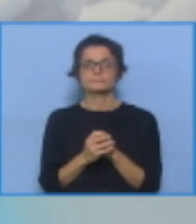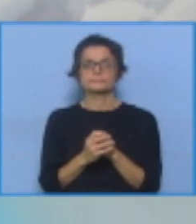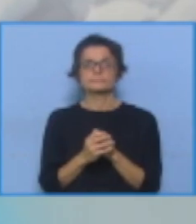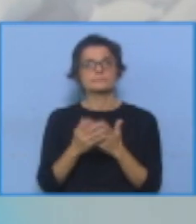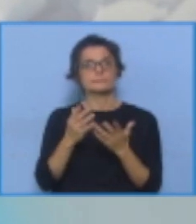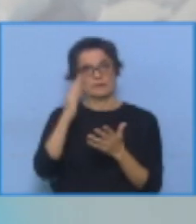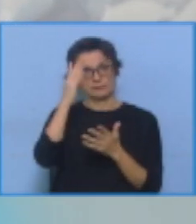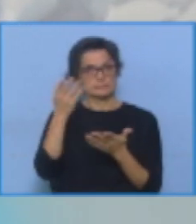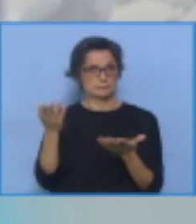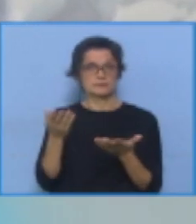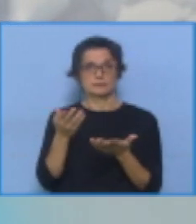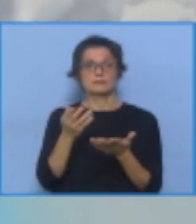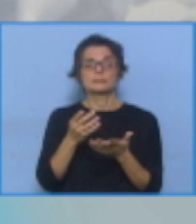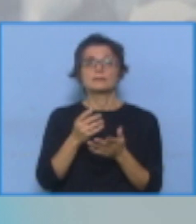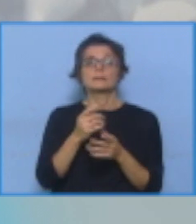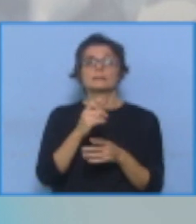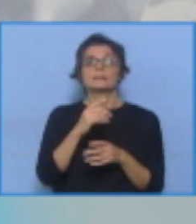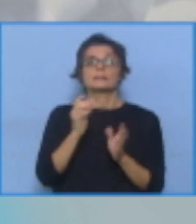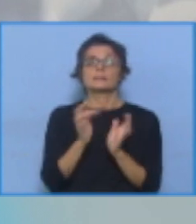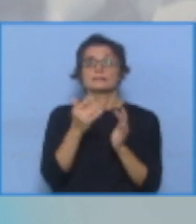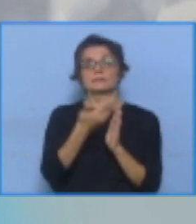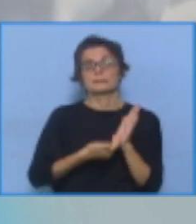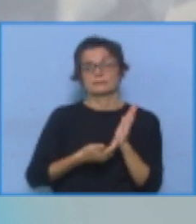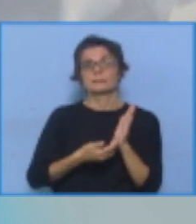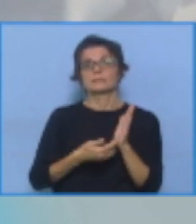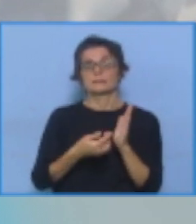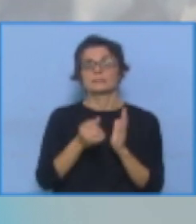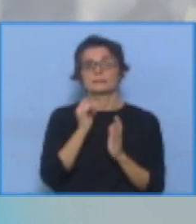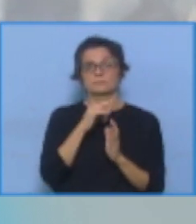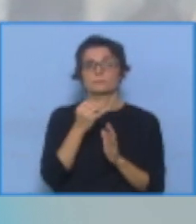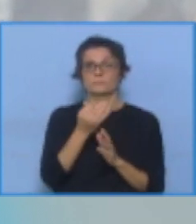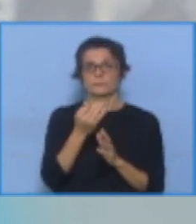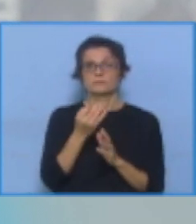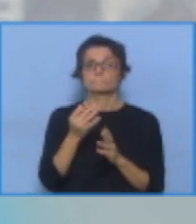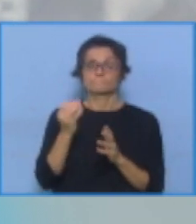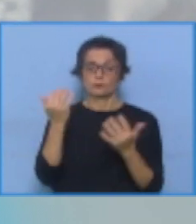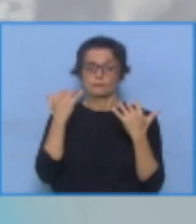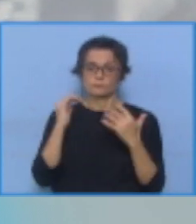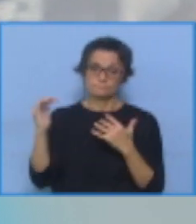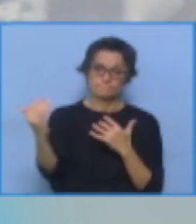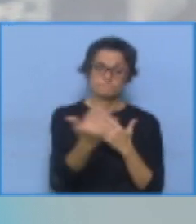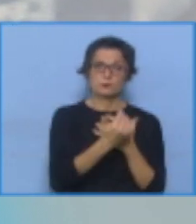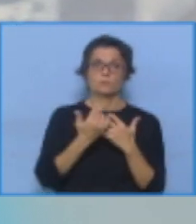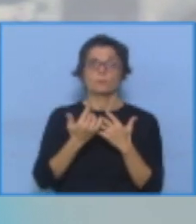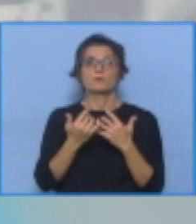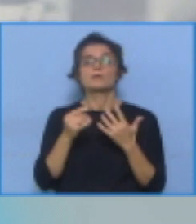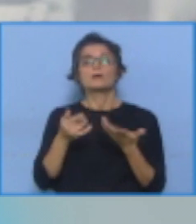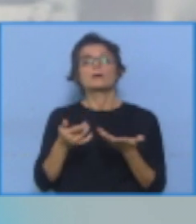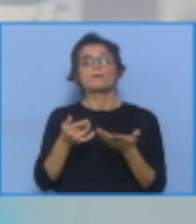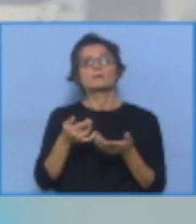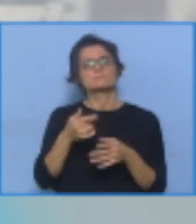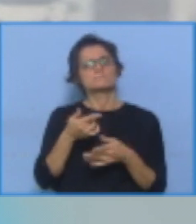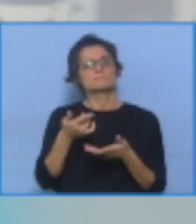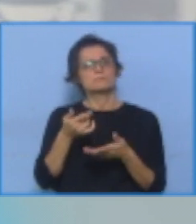Já sabe que é em agência.eclesia.pt que pode encontrar estes temas da atualidade. Agora olhamos